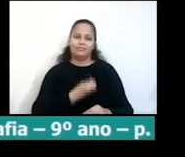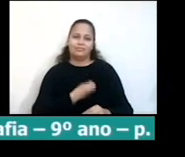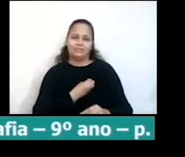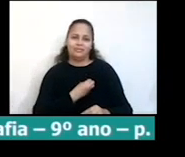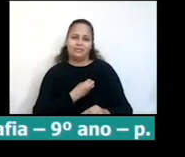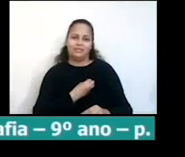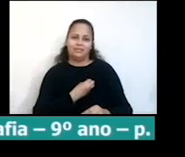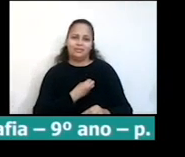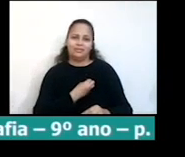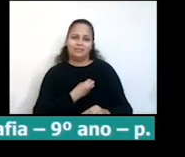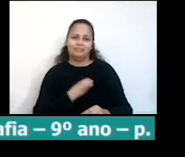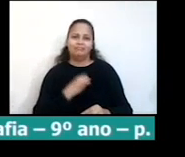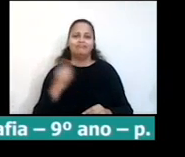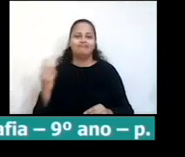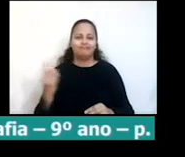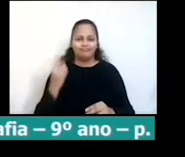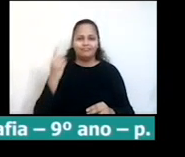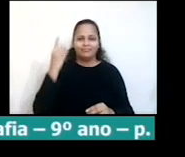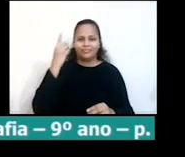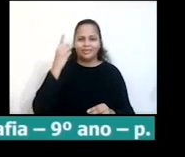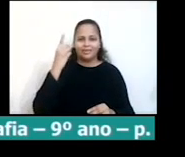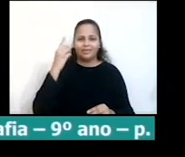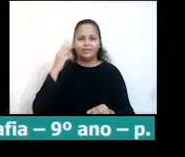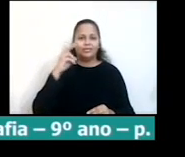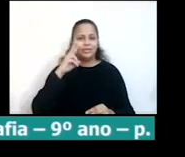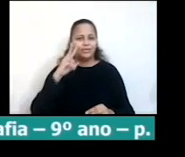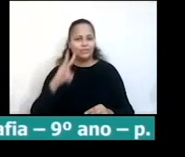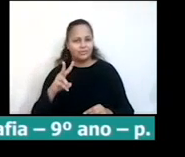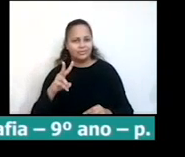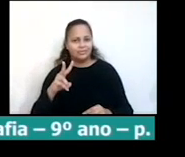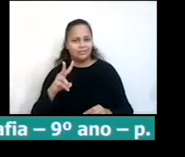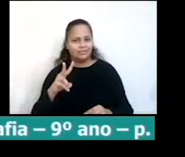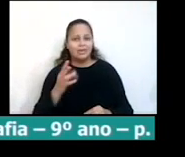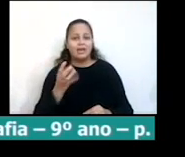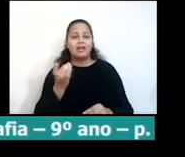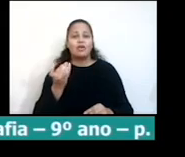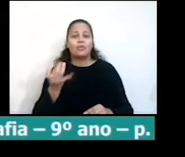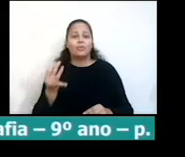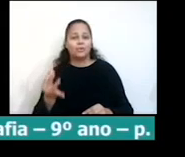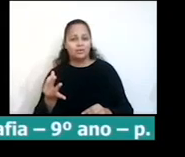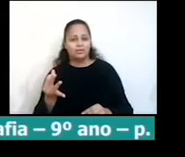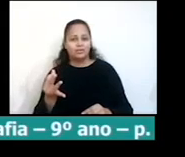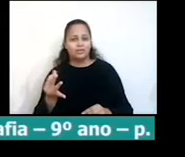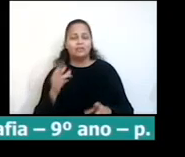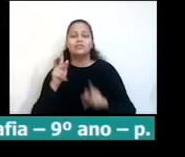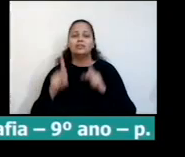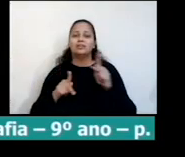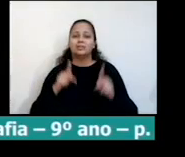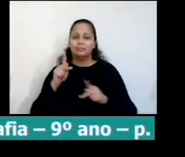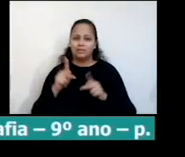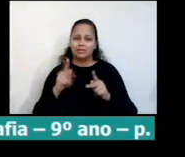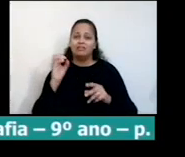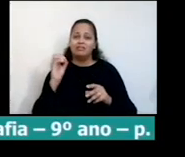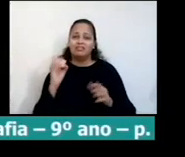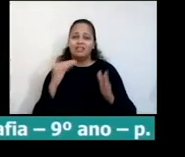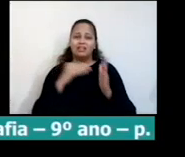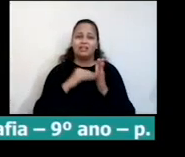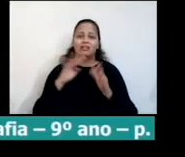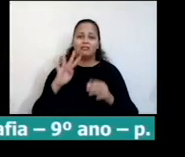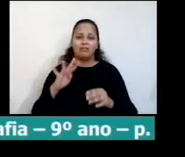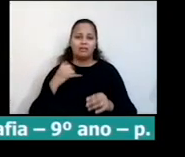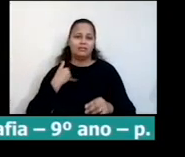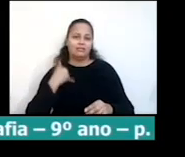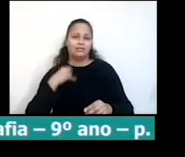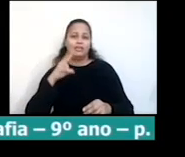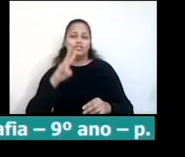de natalidade provavelmente muito alta, como a gente observa ali a quantidade da população de 0 a 4